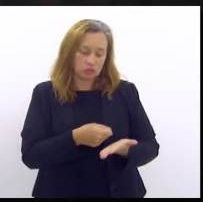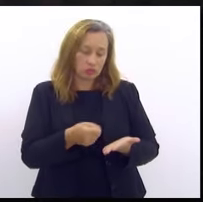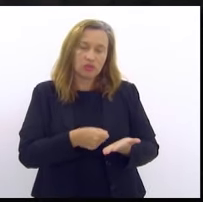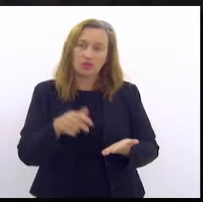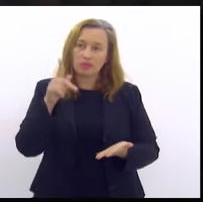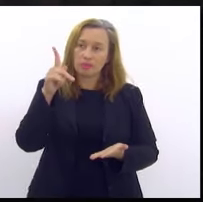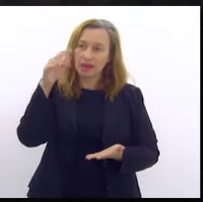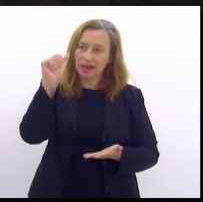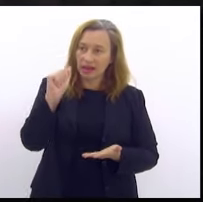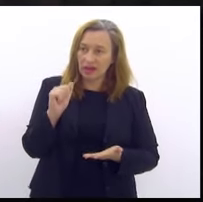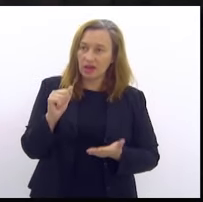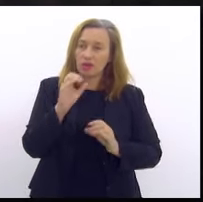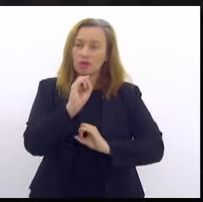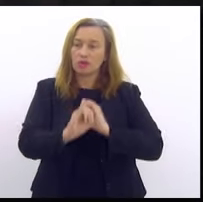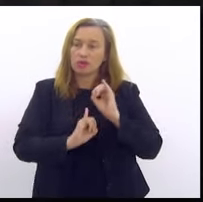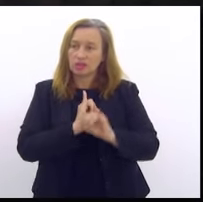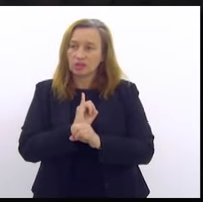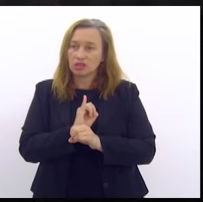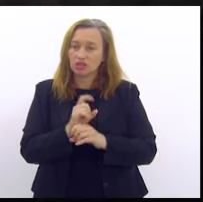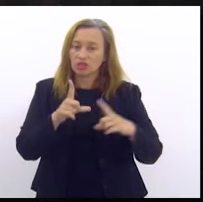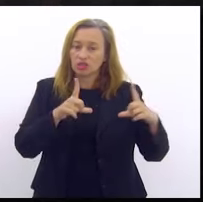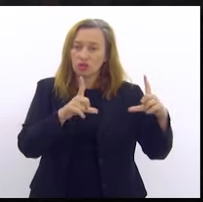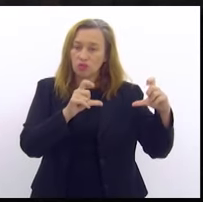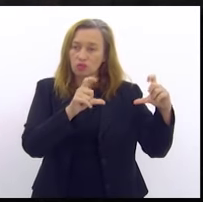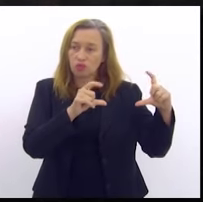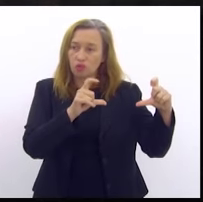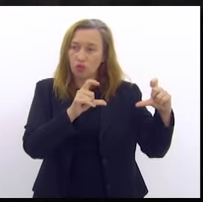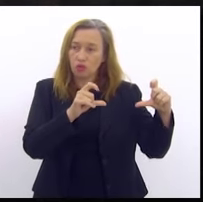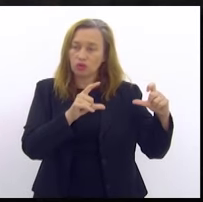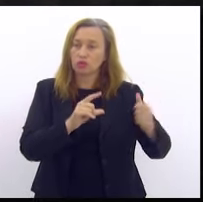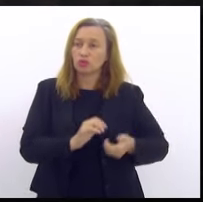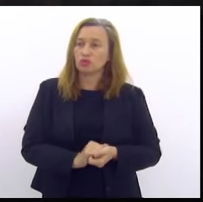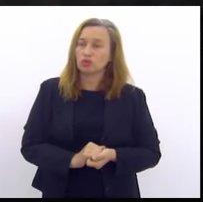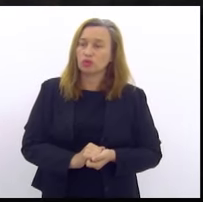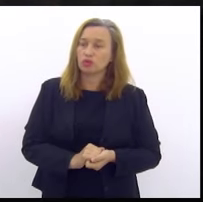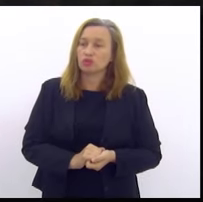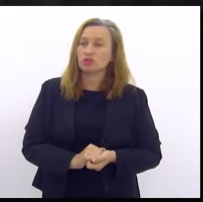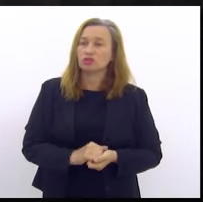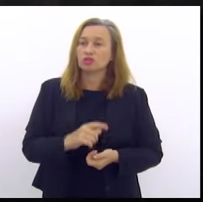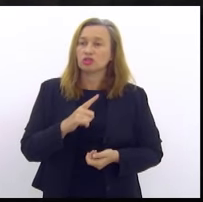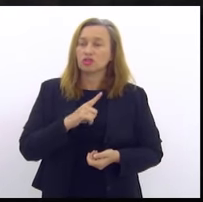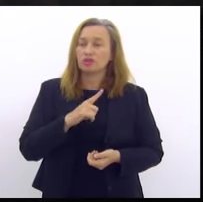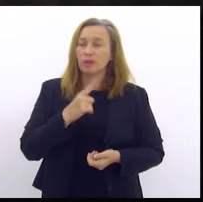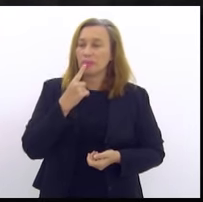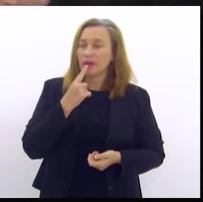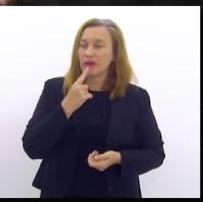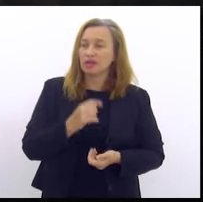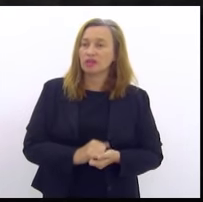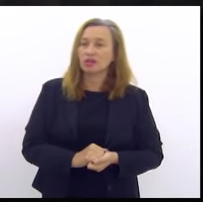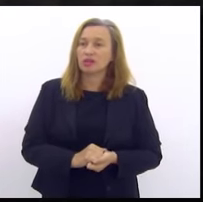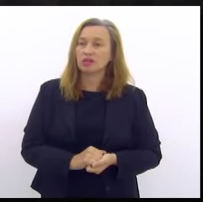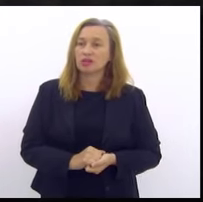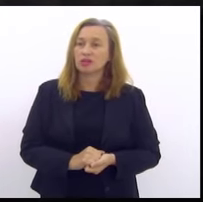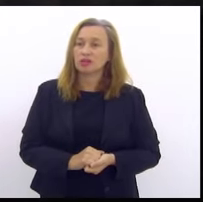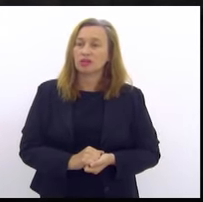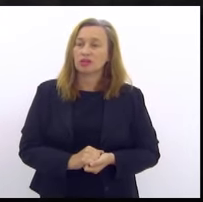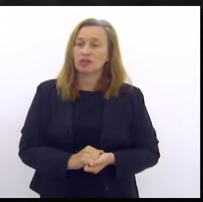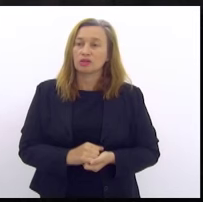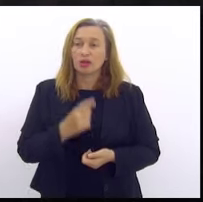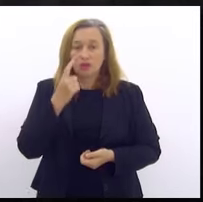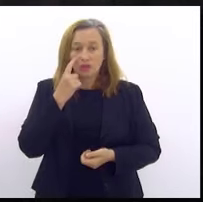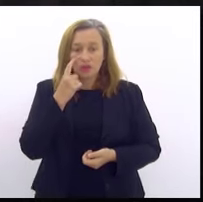online, tirar foto do banco que estiver próximo, consultar placa de